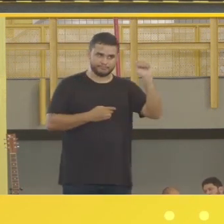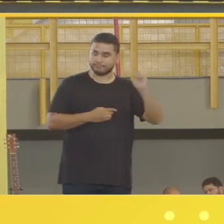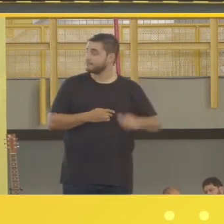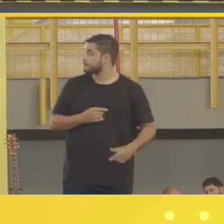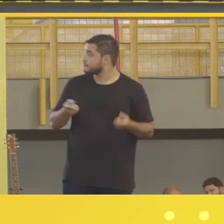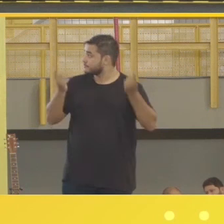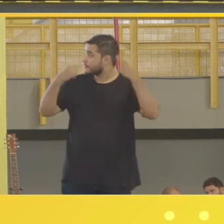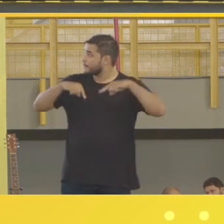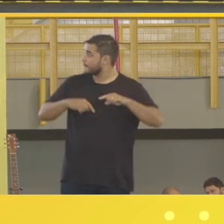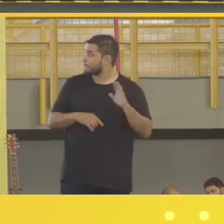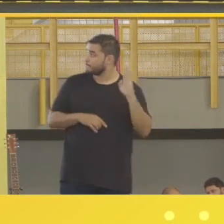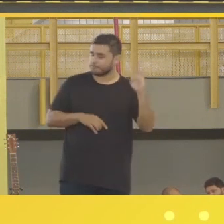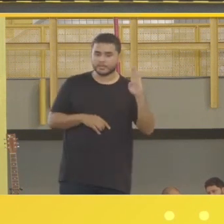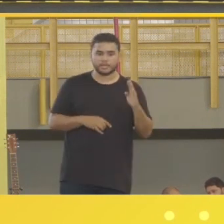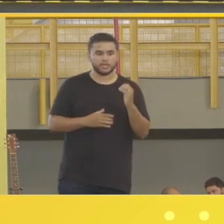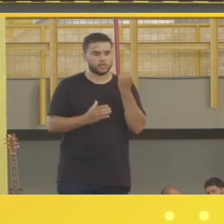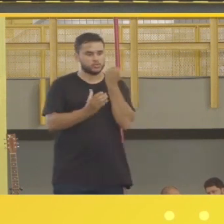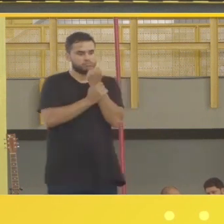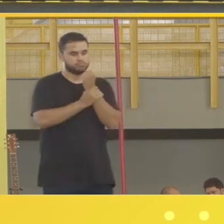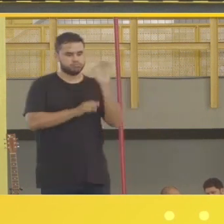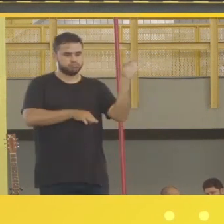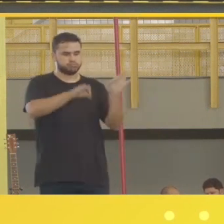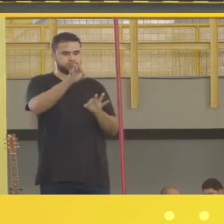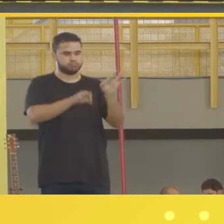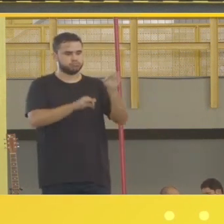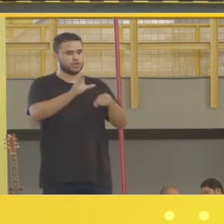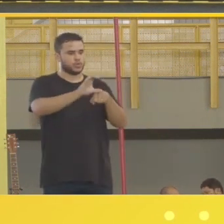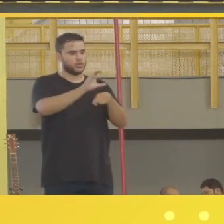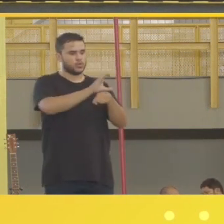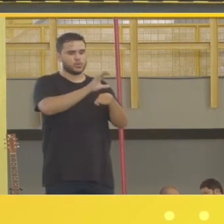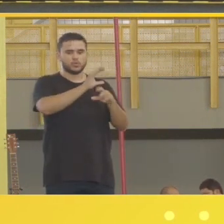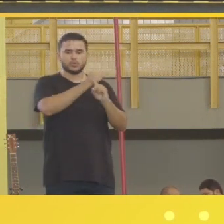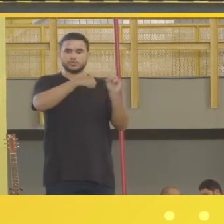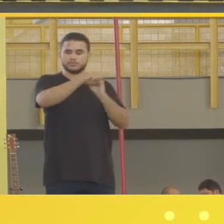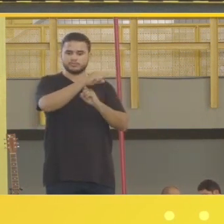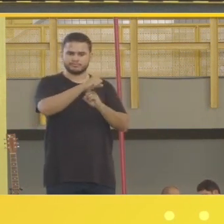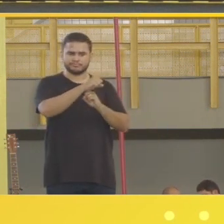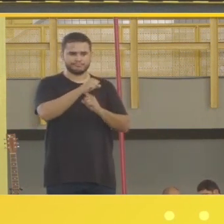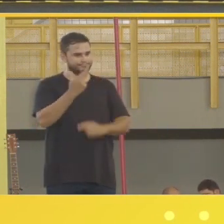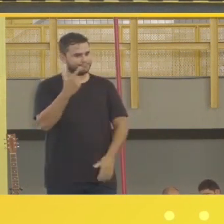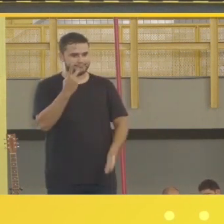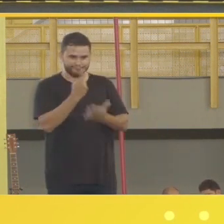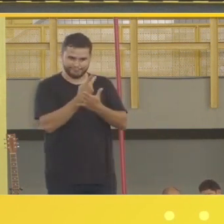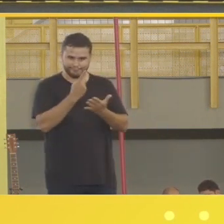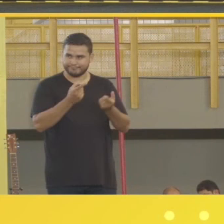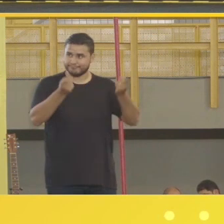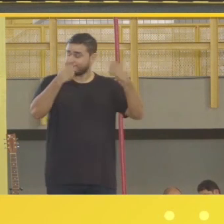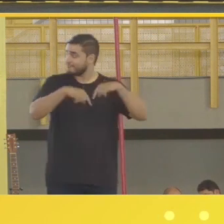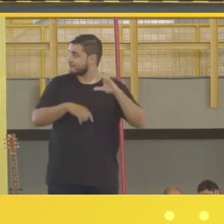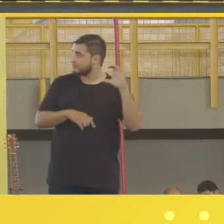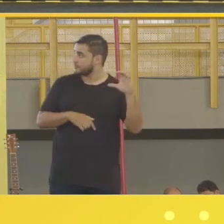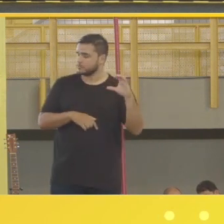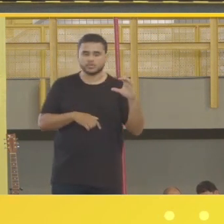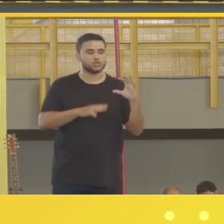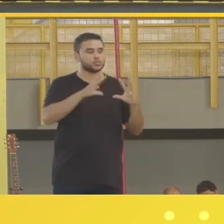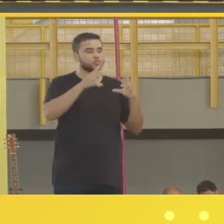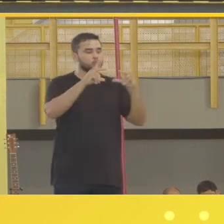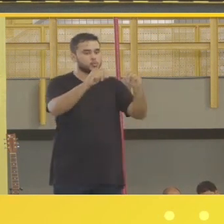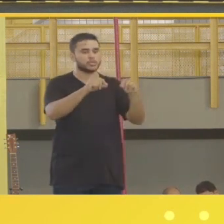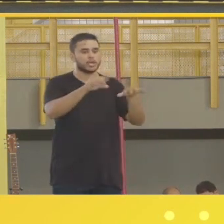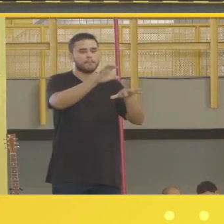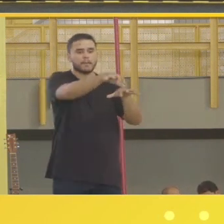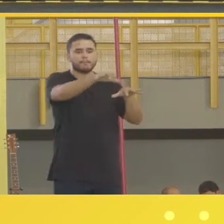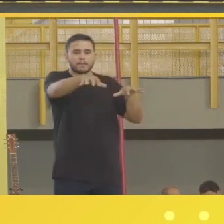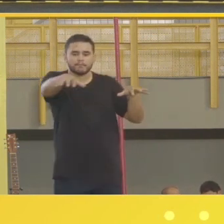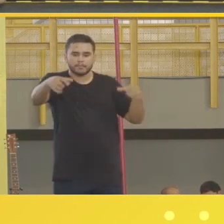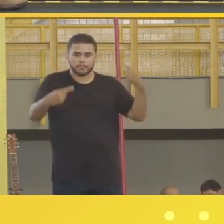solidez da organização institucional. Não. Estabilidade das estruturas políticas. Piorou. Você